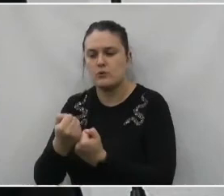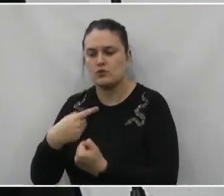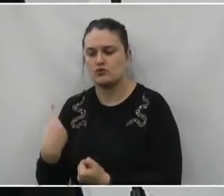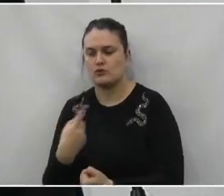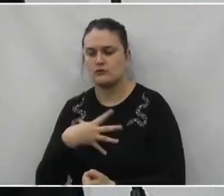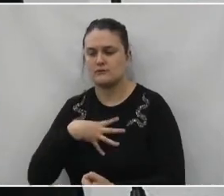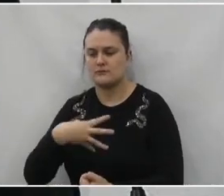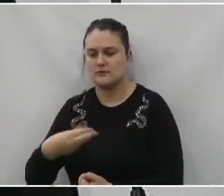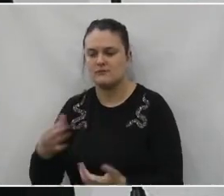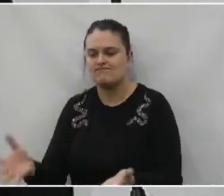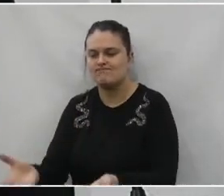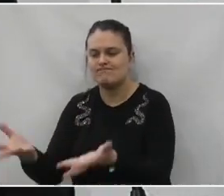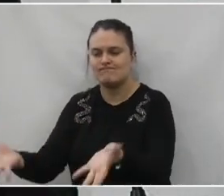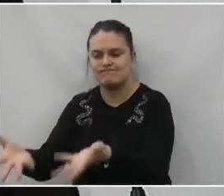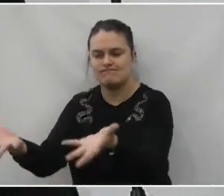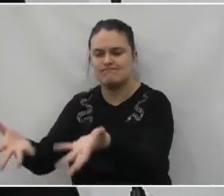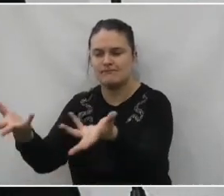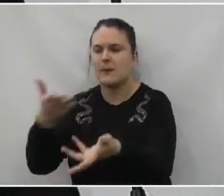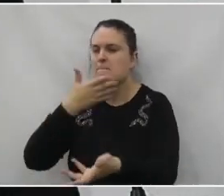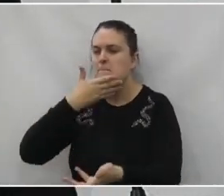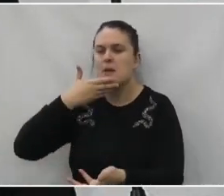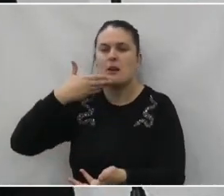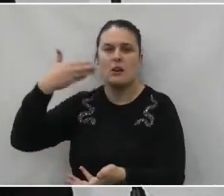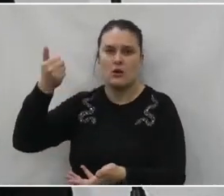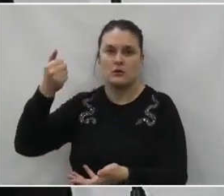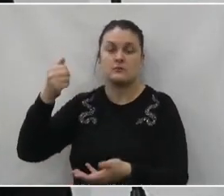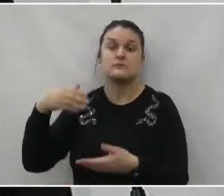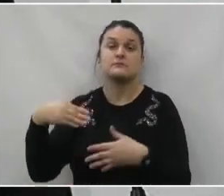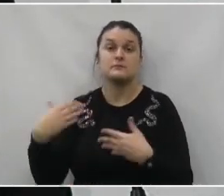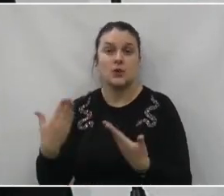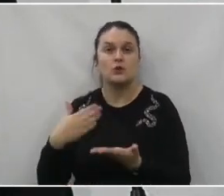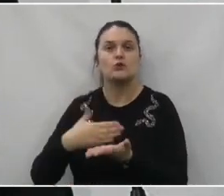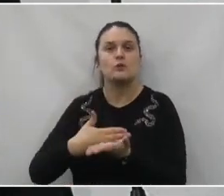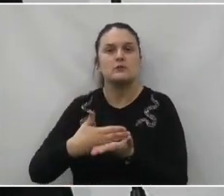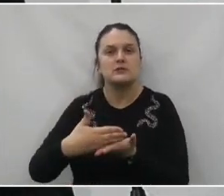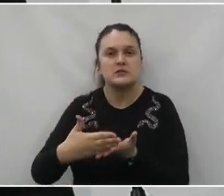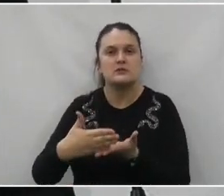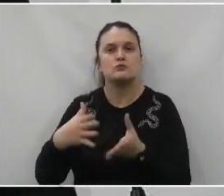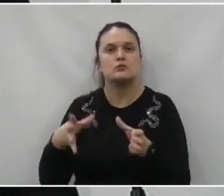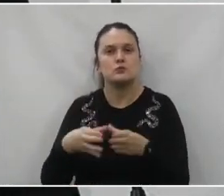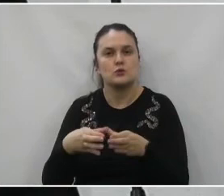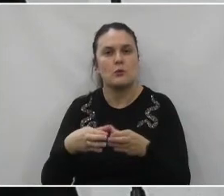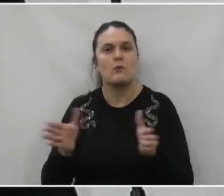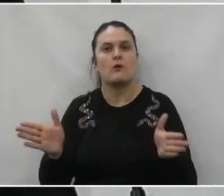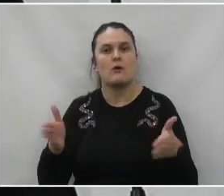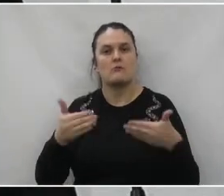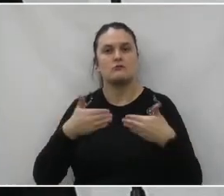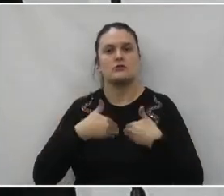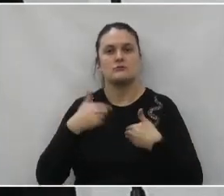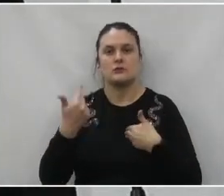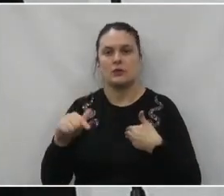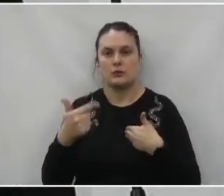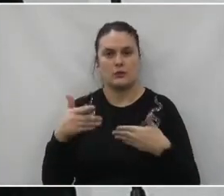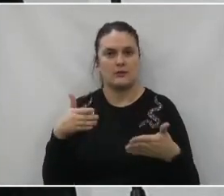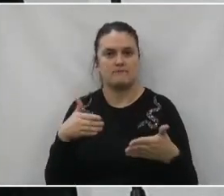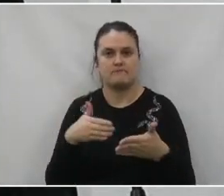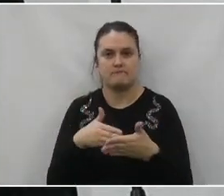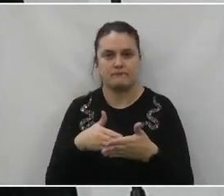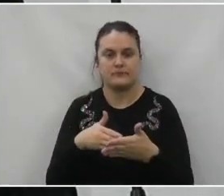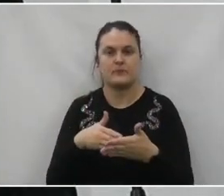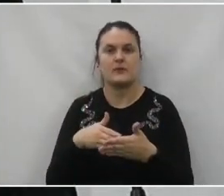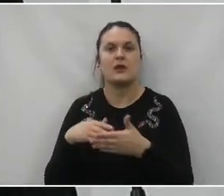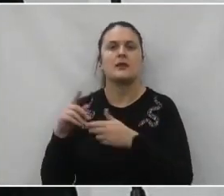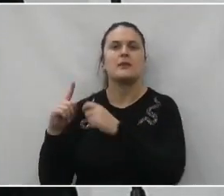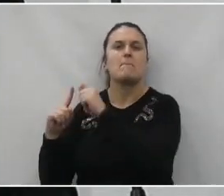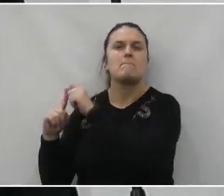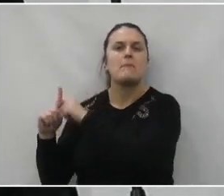que eles puderem ser. Assim teve o início do Grupo Autismo Sem Barreiras, que em alguns